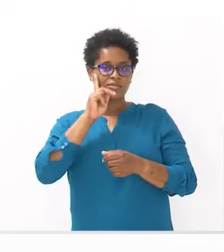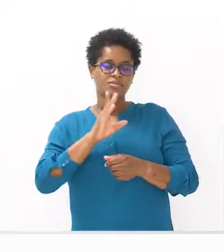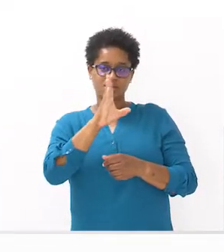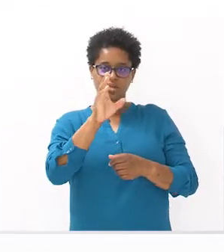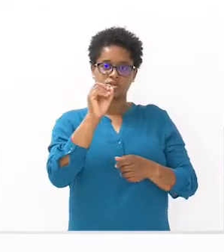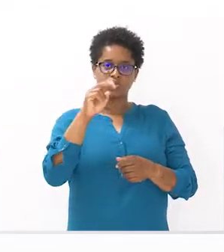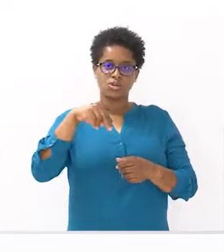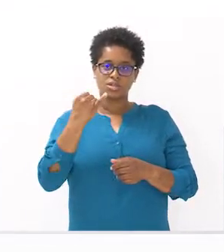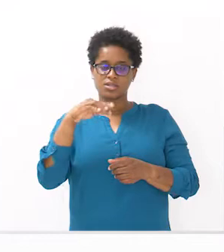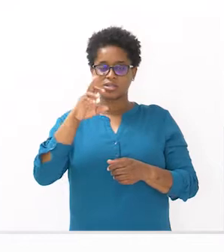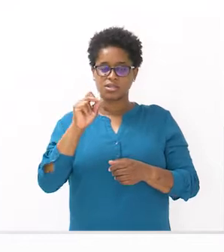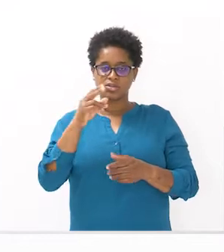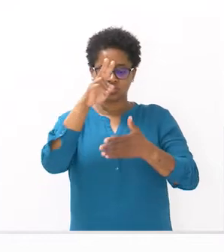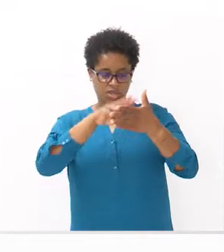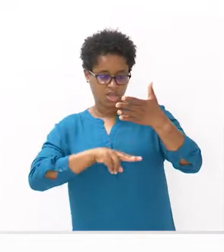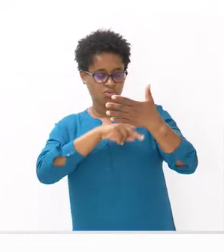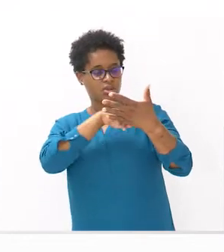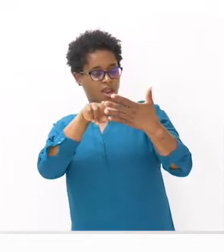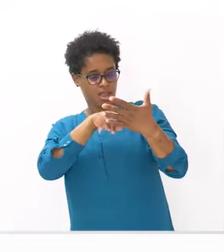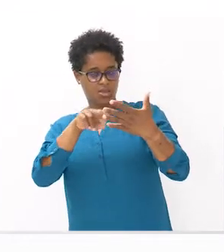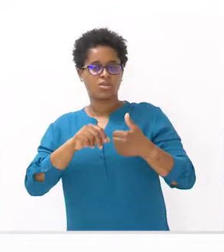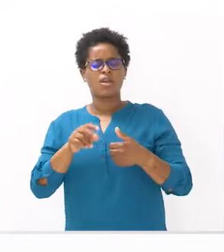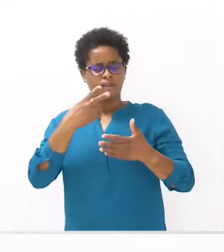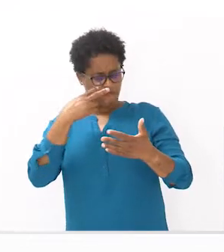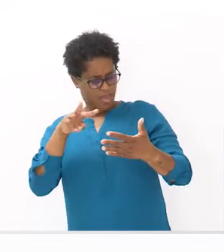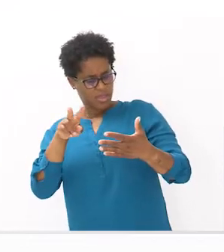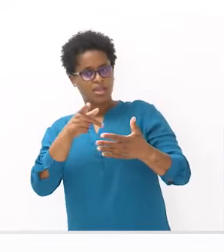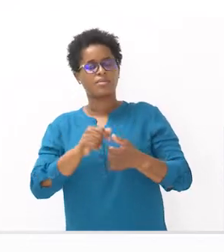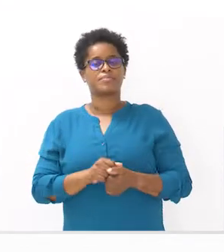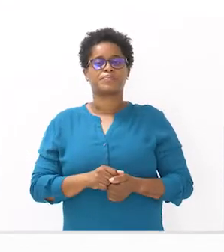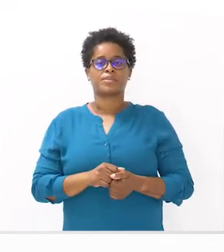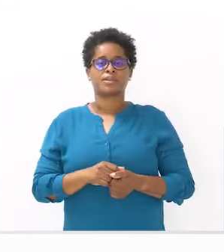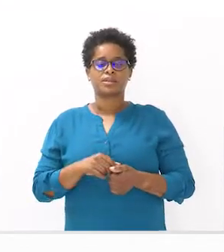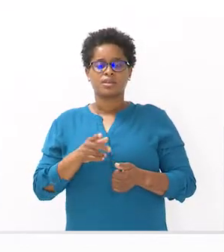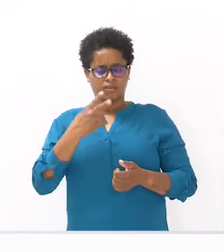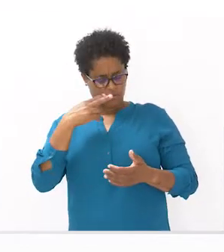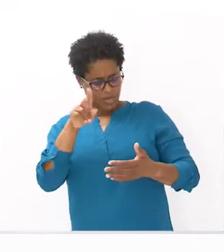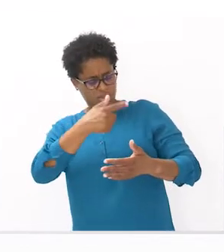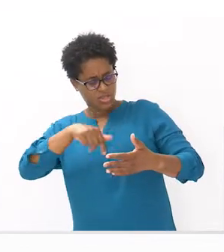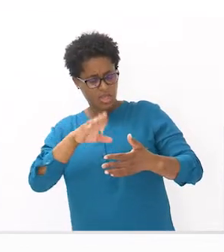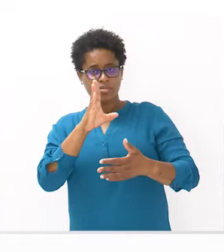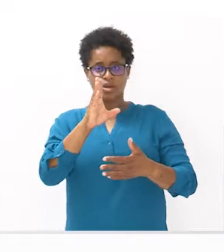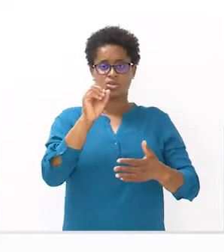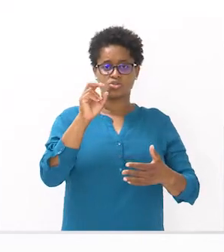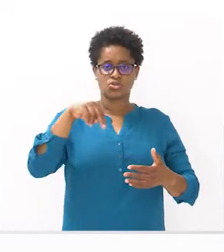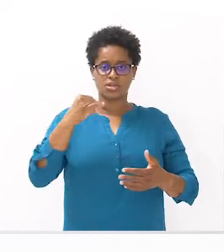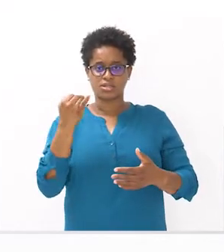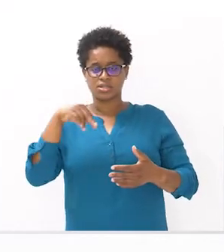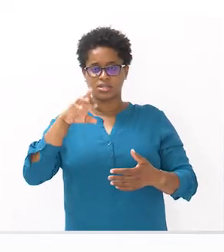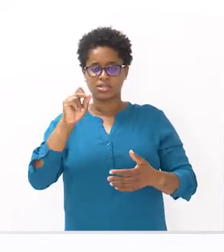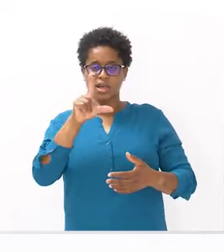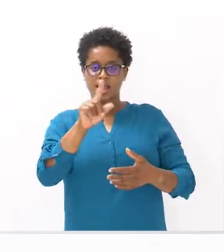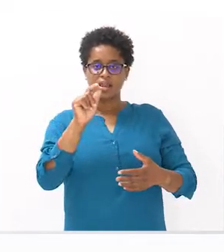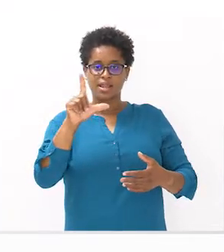do texto lido. Vejamos. A Joaninha Lelê é mais vaidosa do que